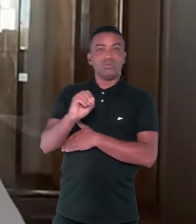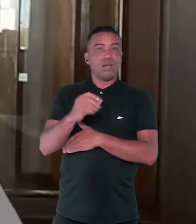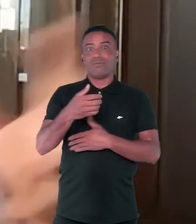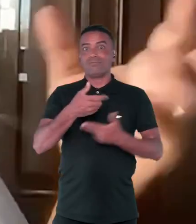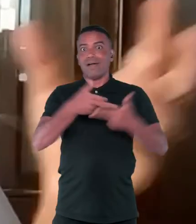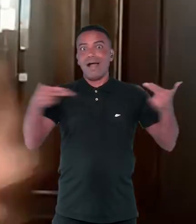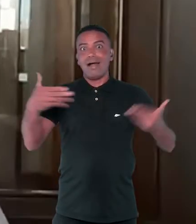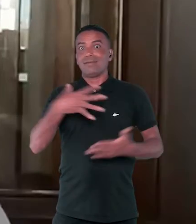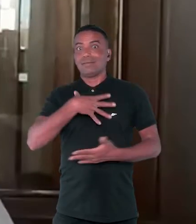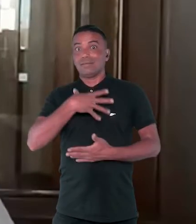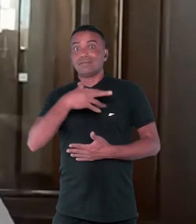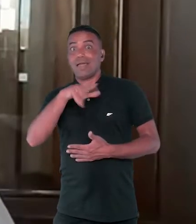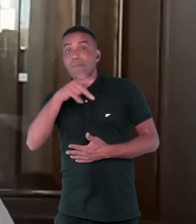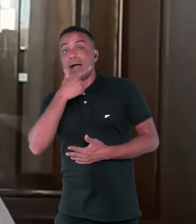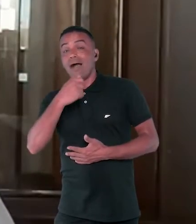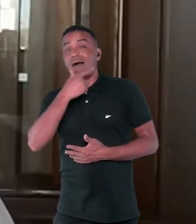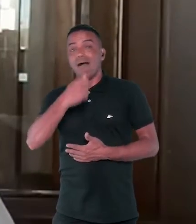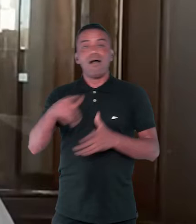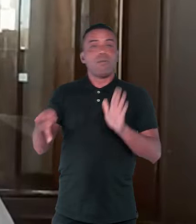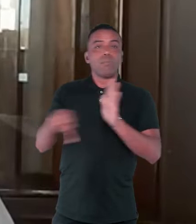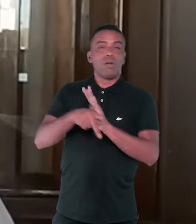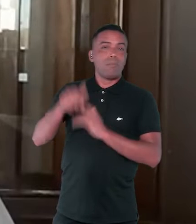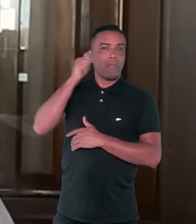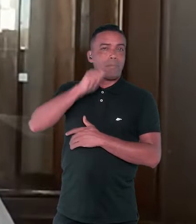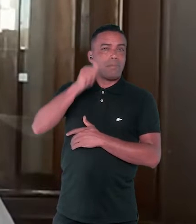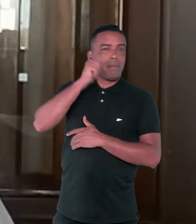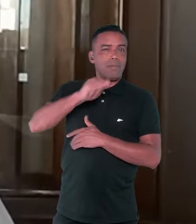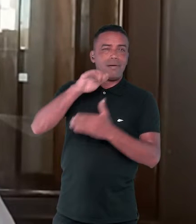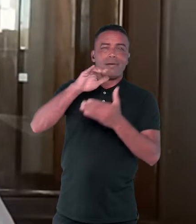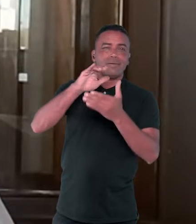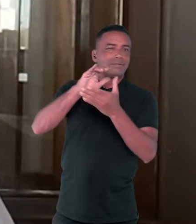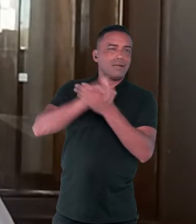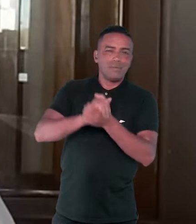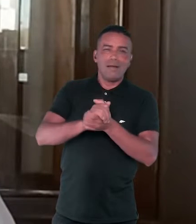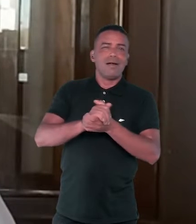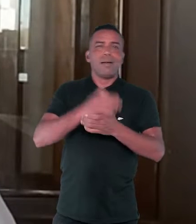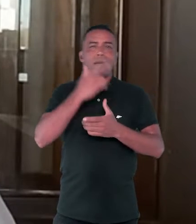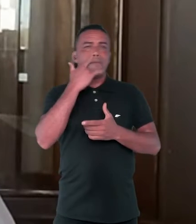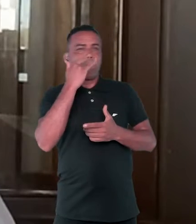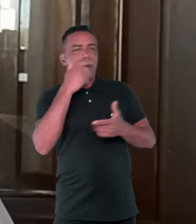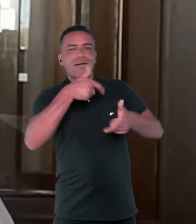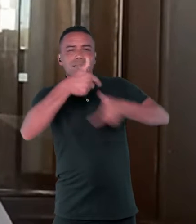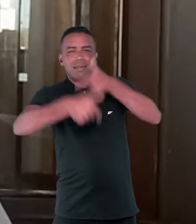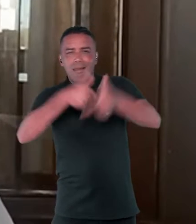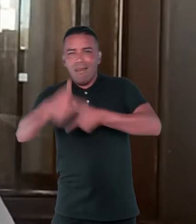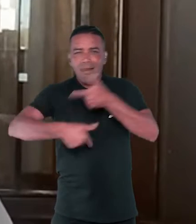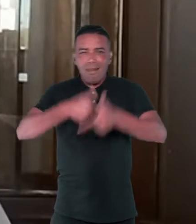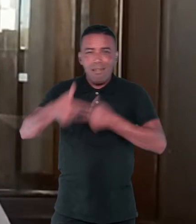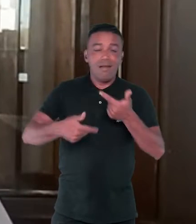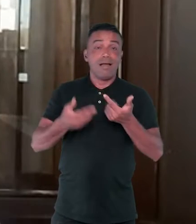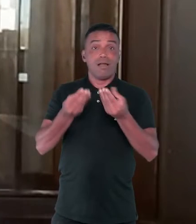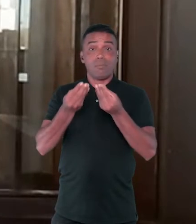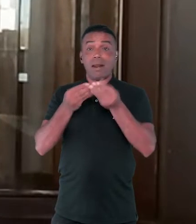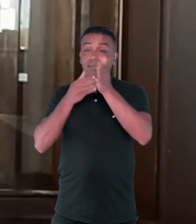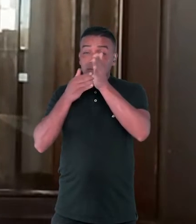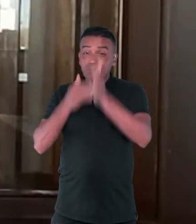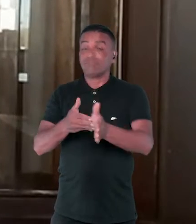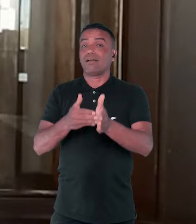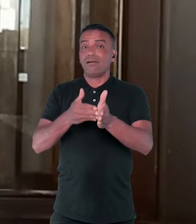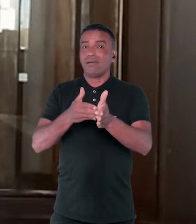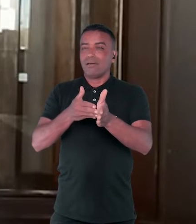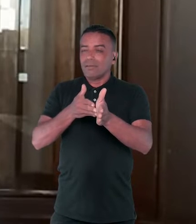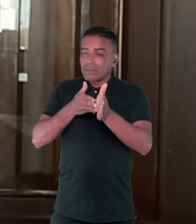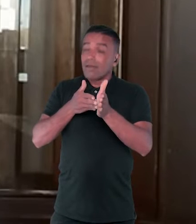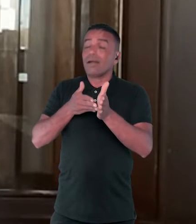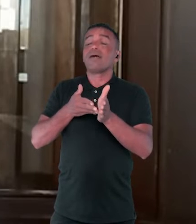trabalhador, de uma dona de casa também muito esforçada para poder dar o melhor para a gente, colocar a gente no caminho do bem.